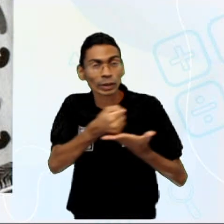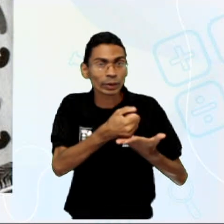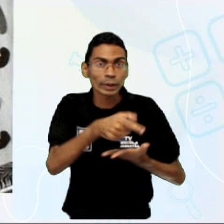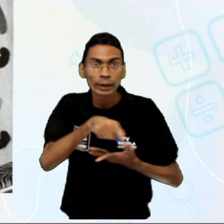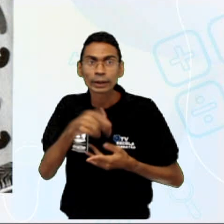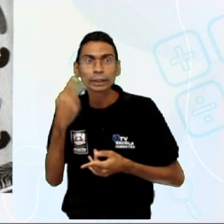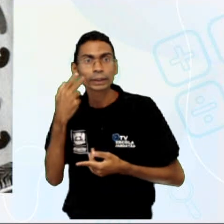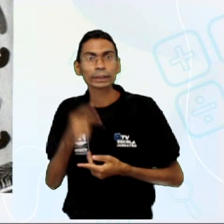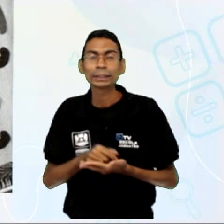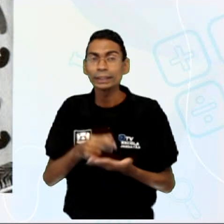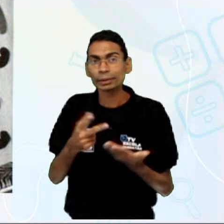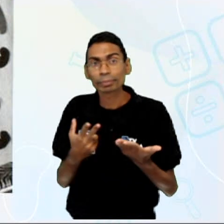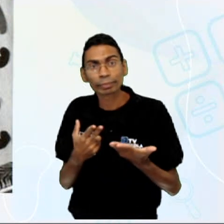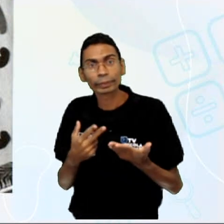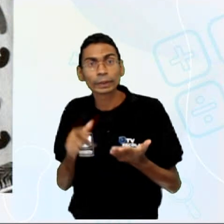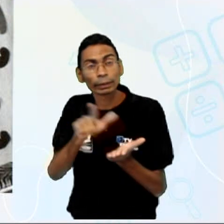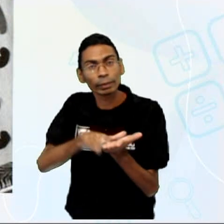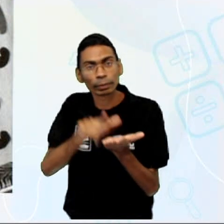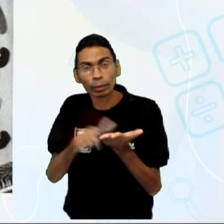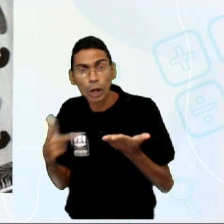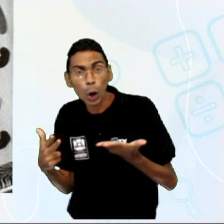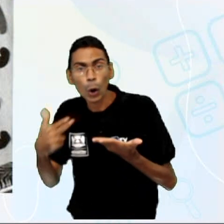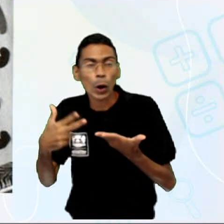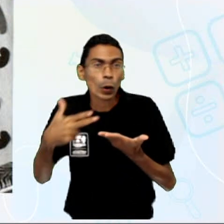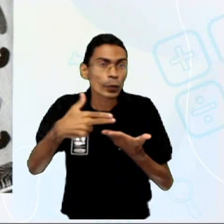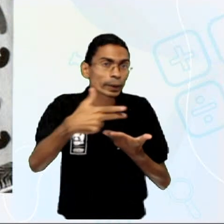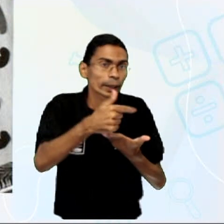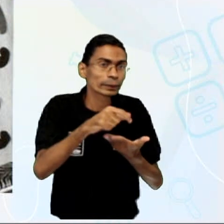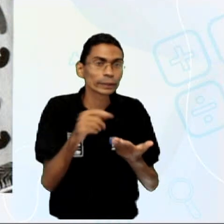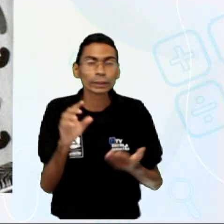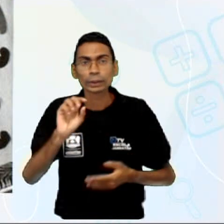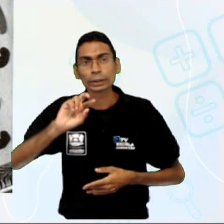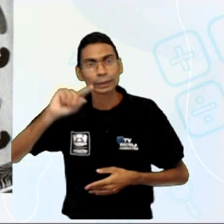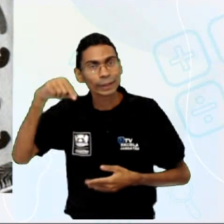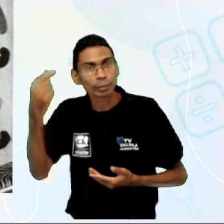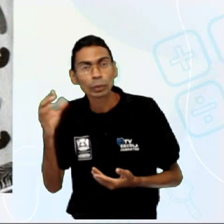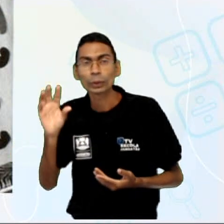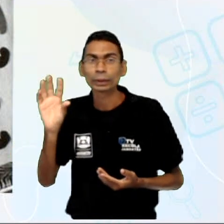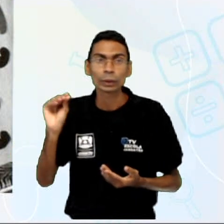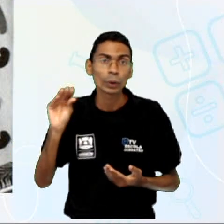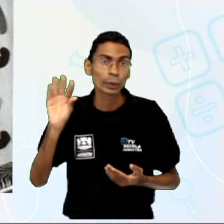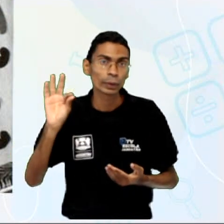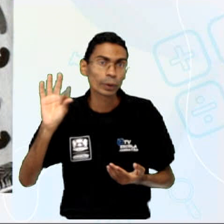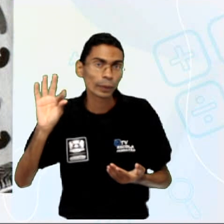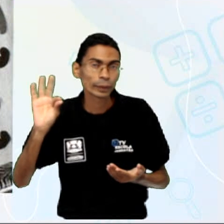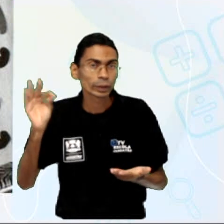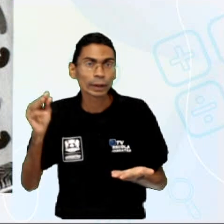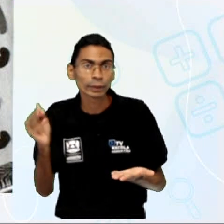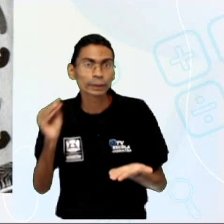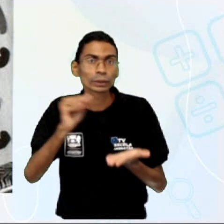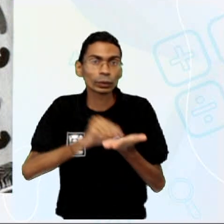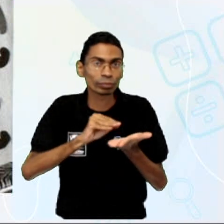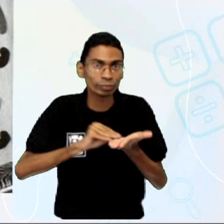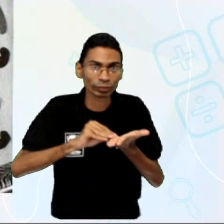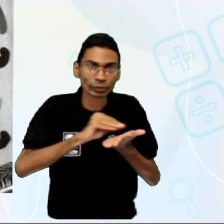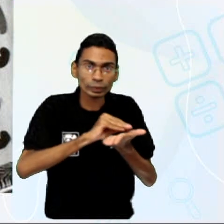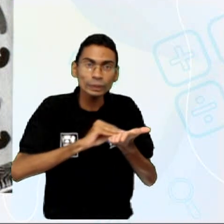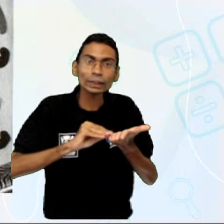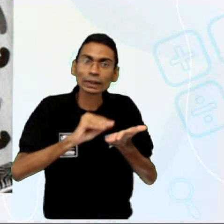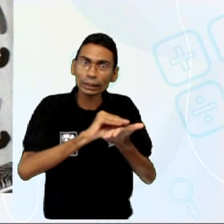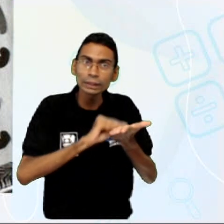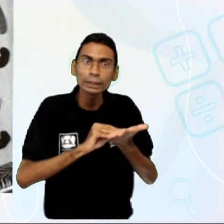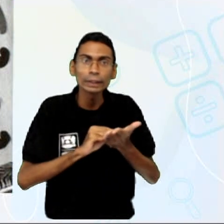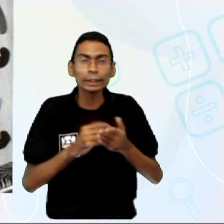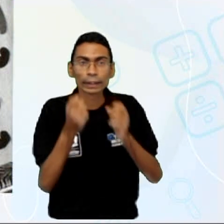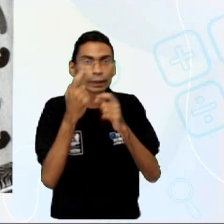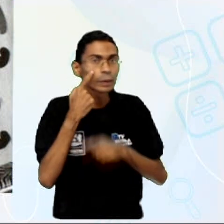e esses papéis eram recortados e depois colados sobre uma superfície. Aqui nesse slide a